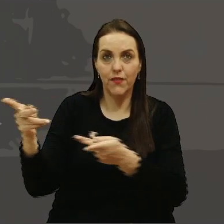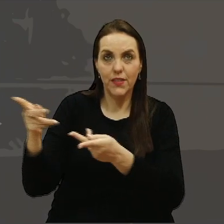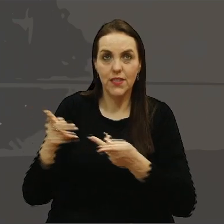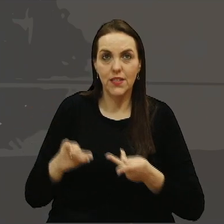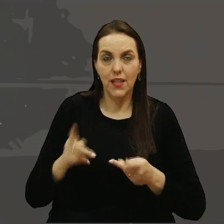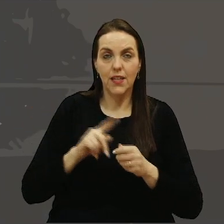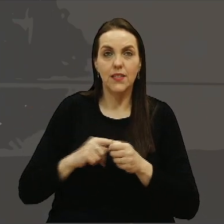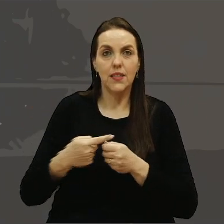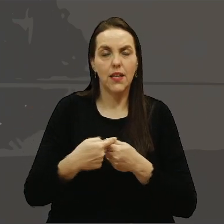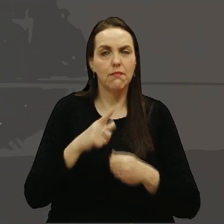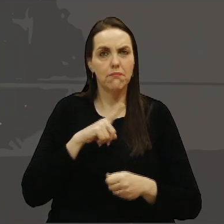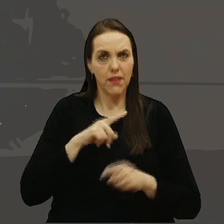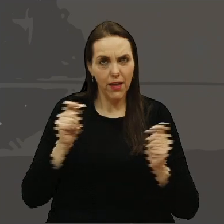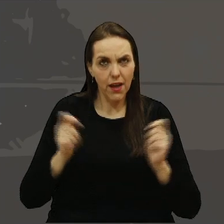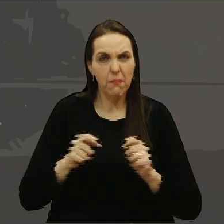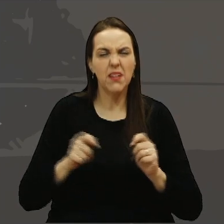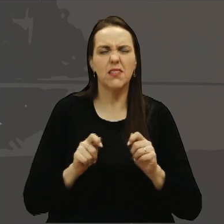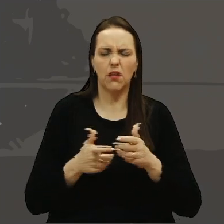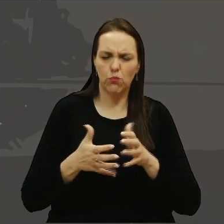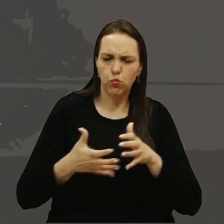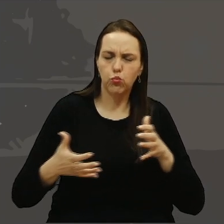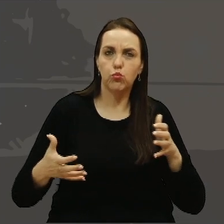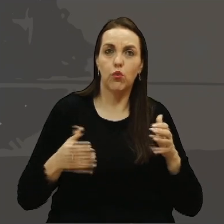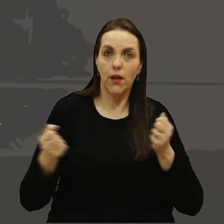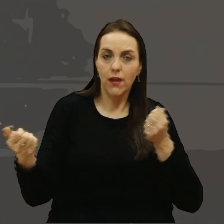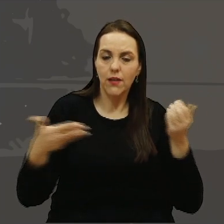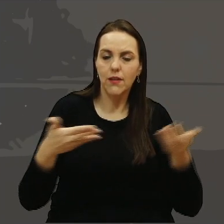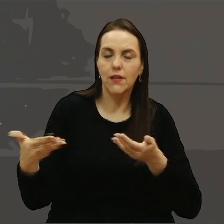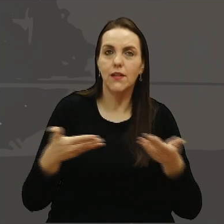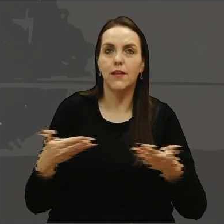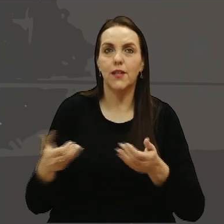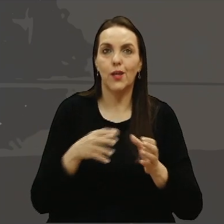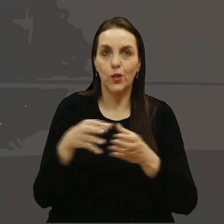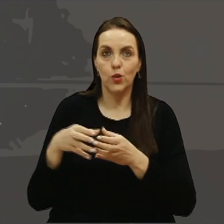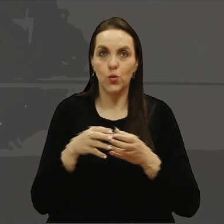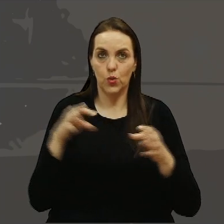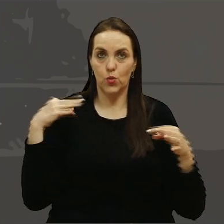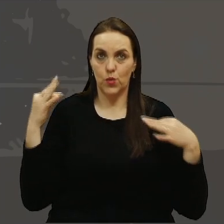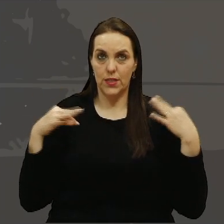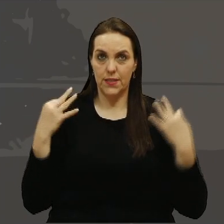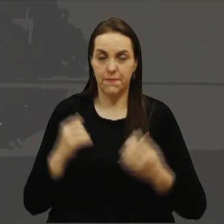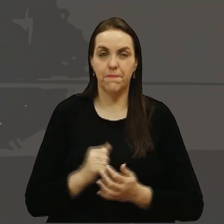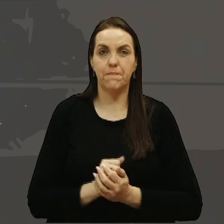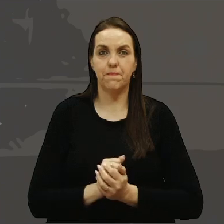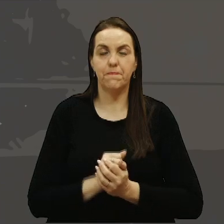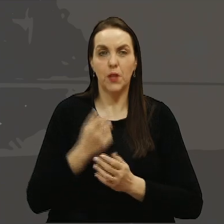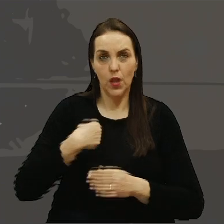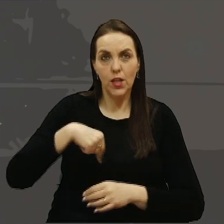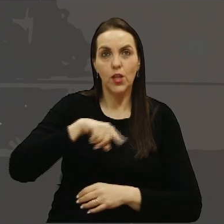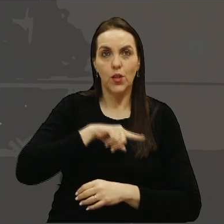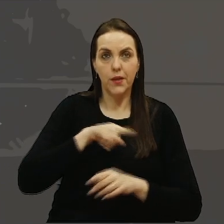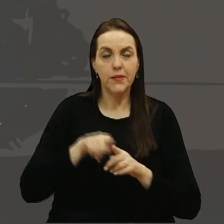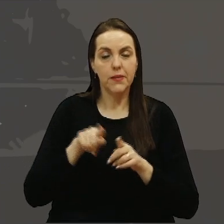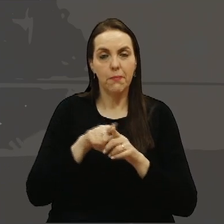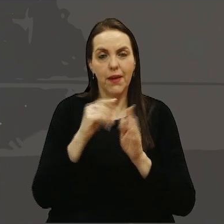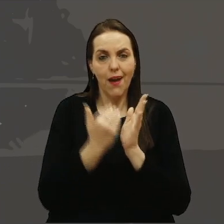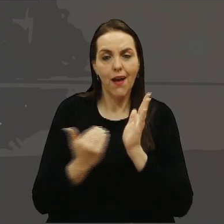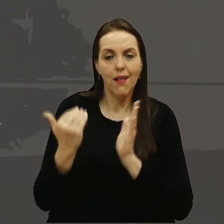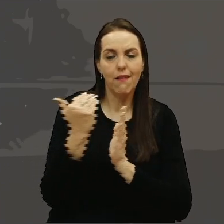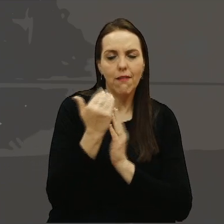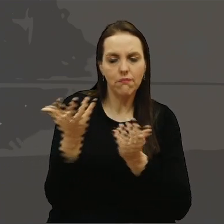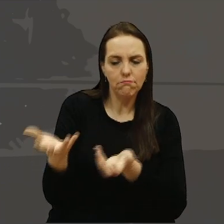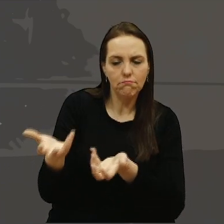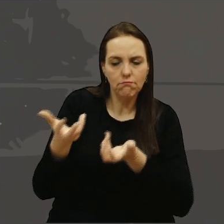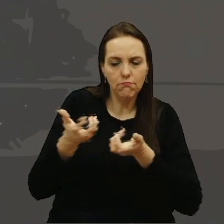temos uma capacidade imensa de receber o turista. E nós, além de recebermos o turista, na